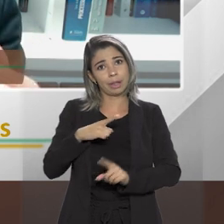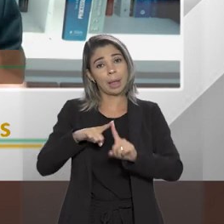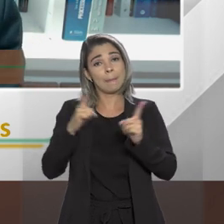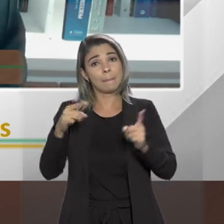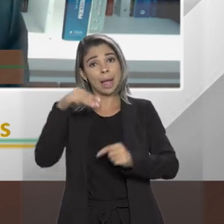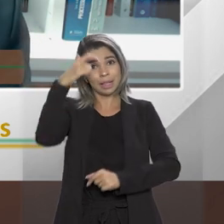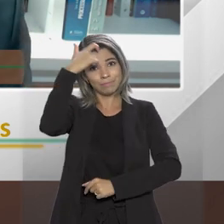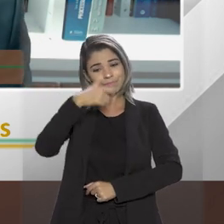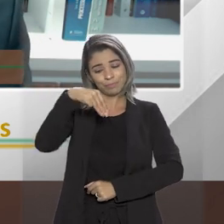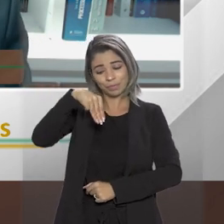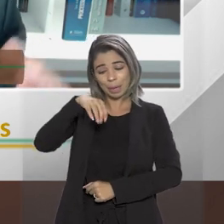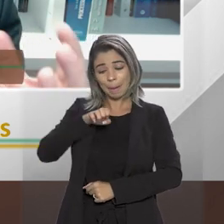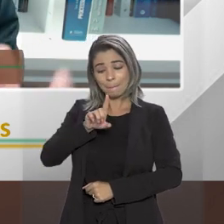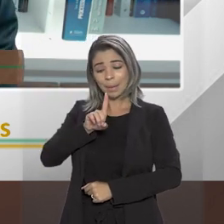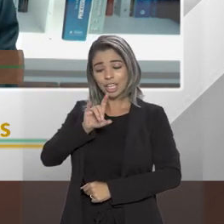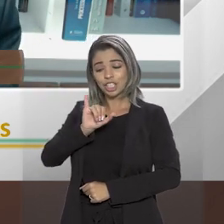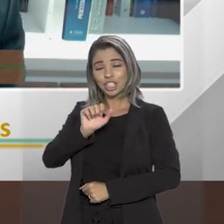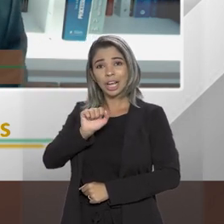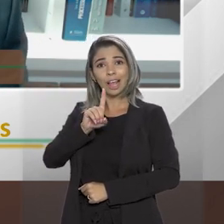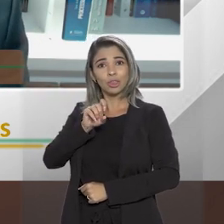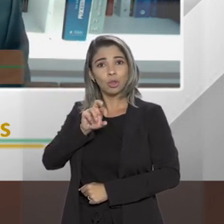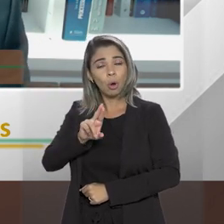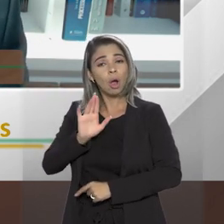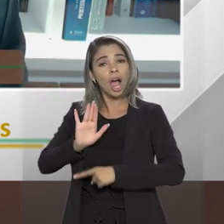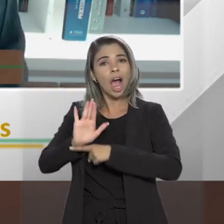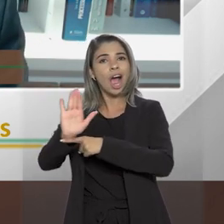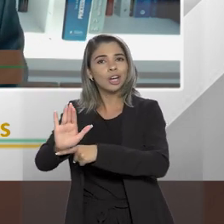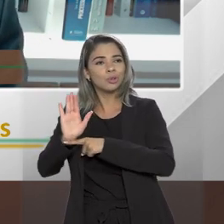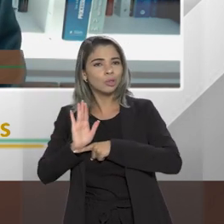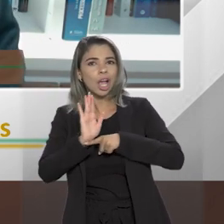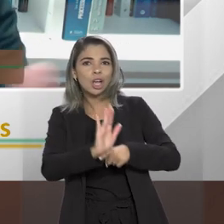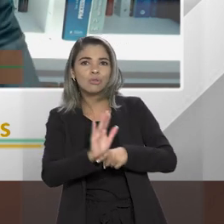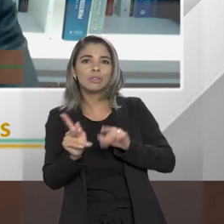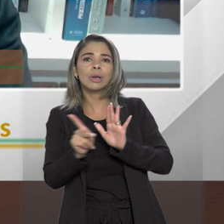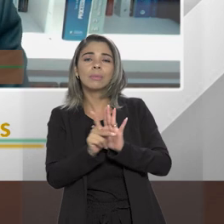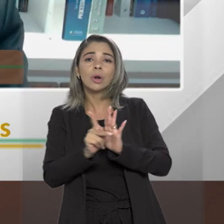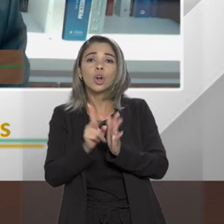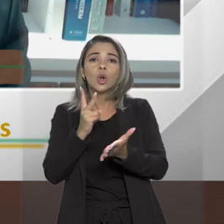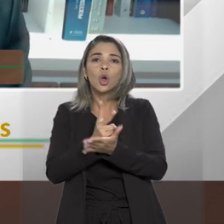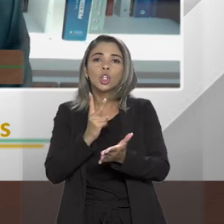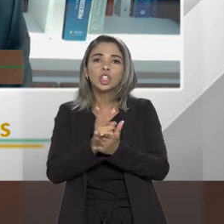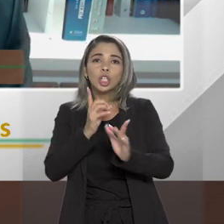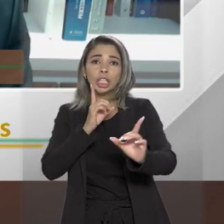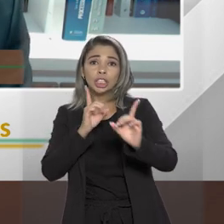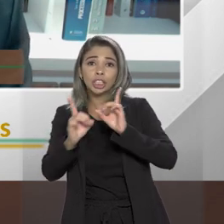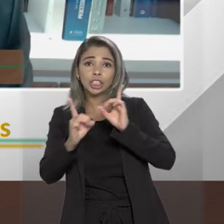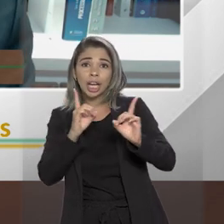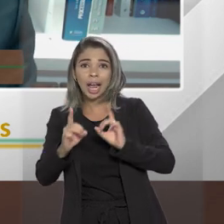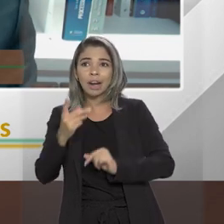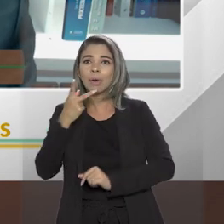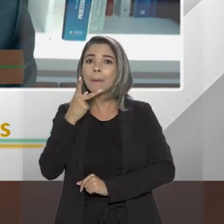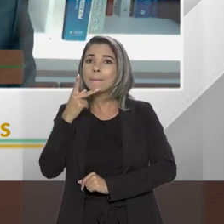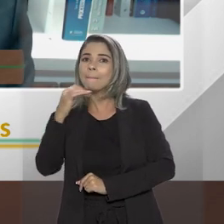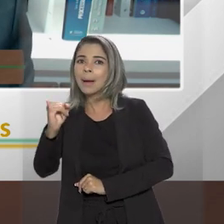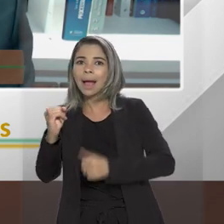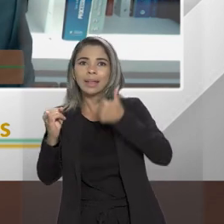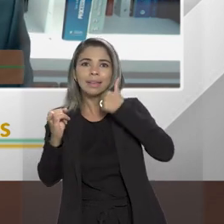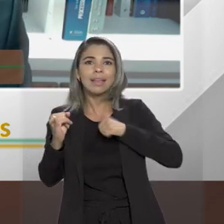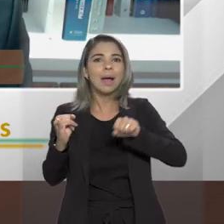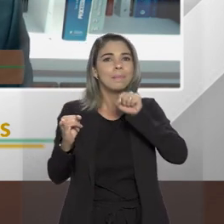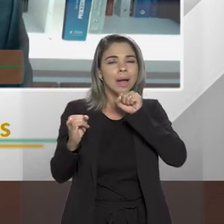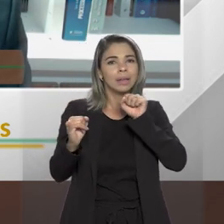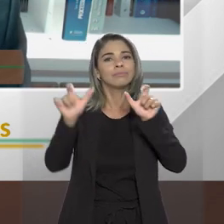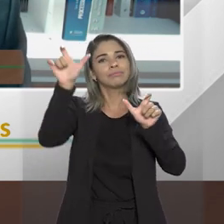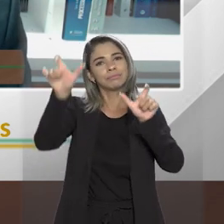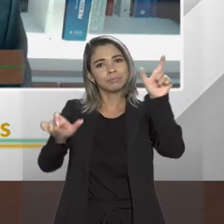ajudar a compreender e restabelecer o diálogo necessário entre o pai e a mãe dessa criança e, eventualmente,